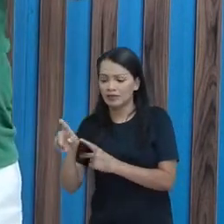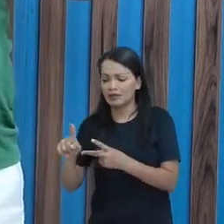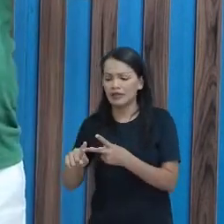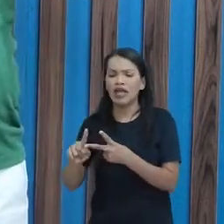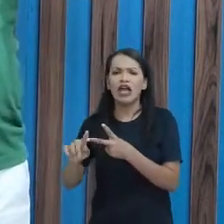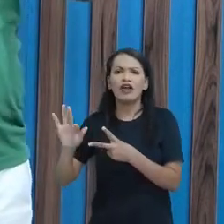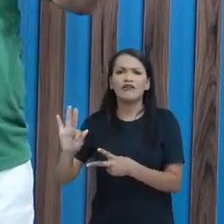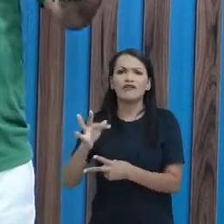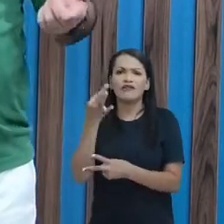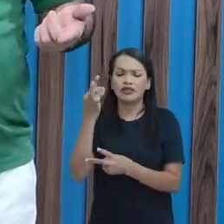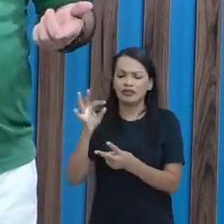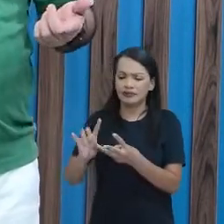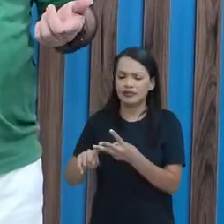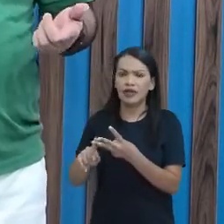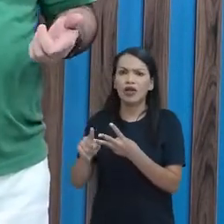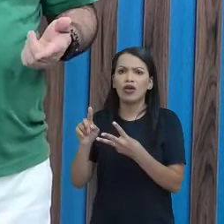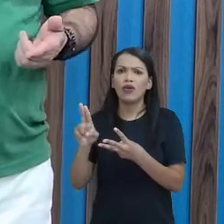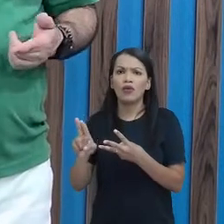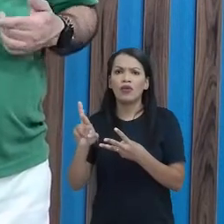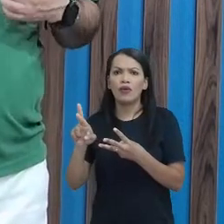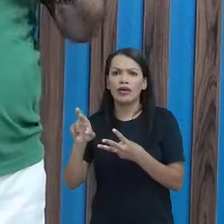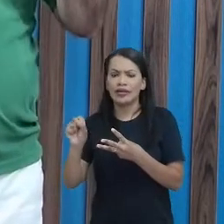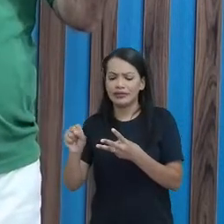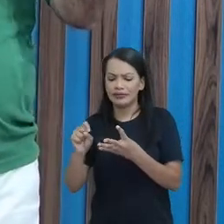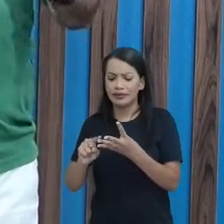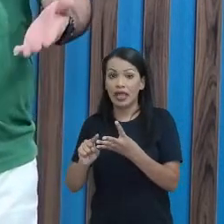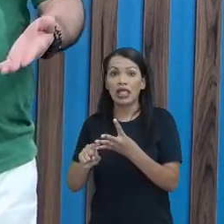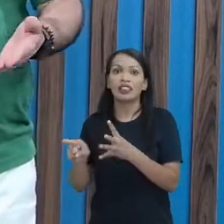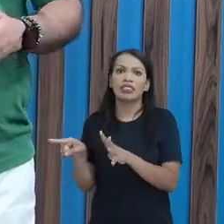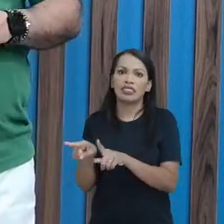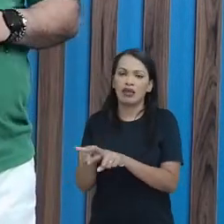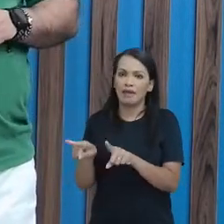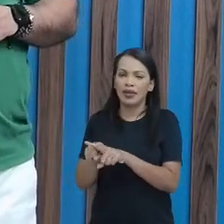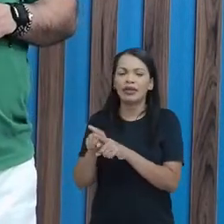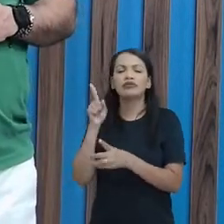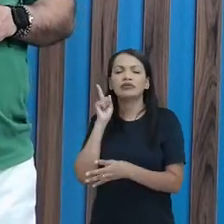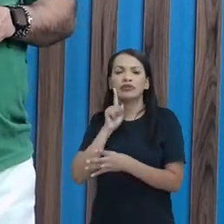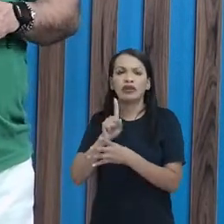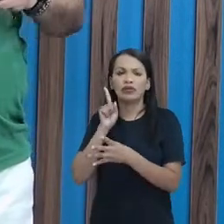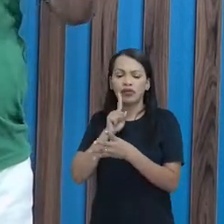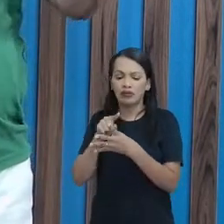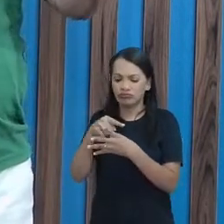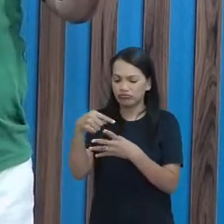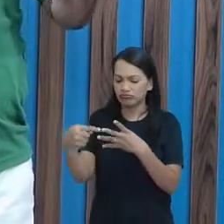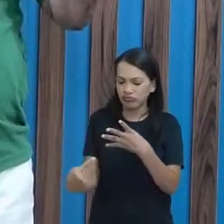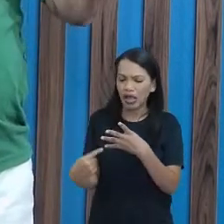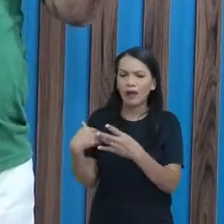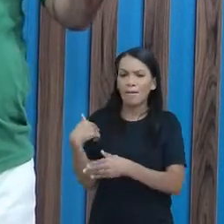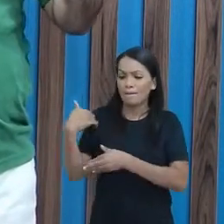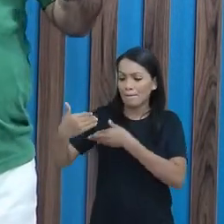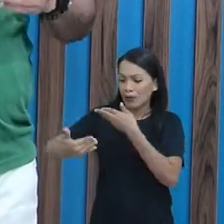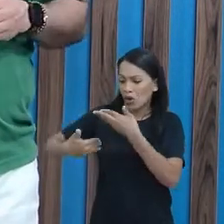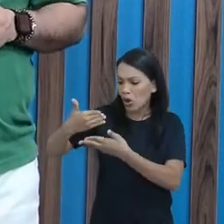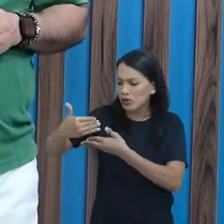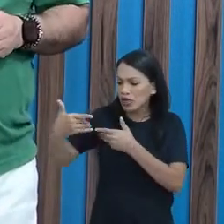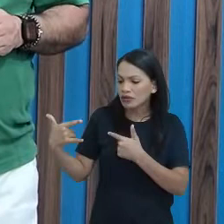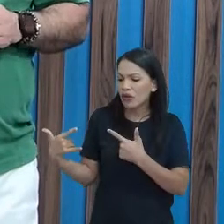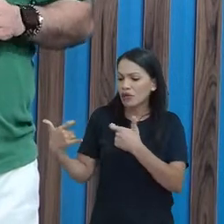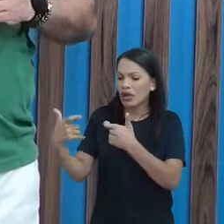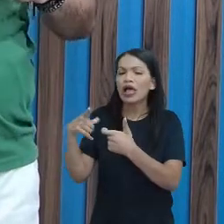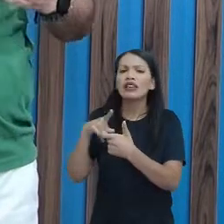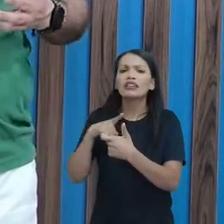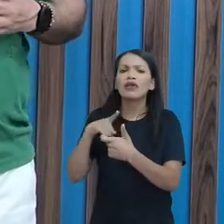na frente a entrada dos Estados Unidos no processo, né, da guerra, quando a gente tem ali o